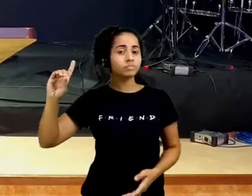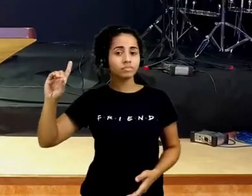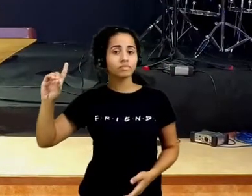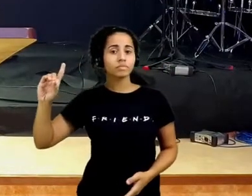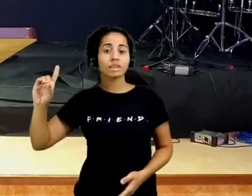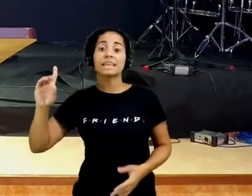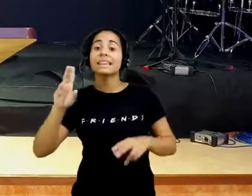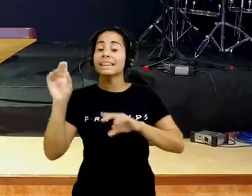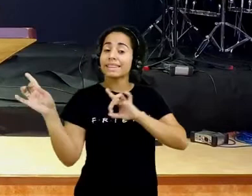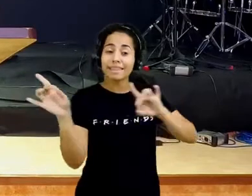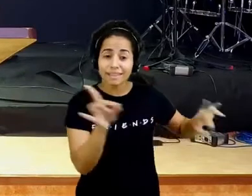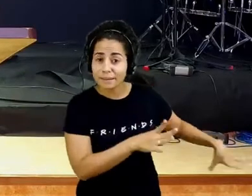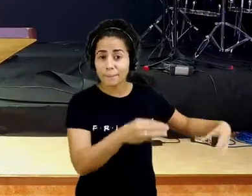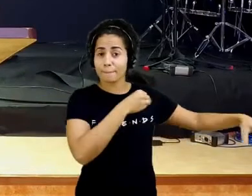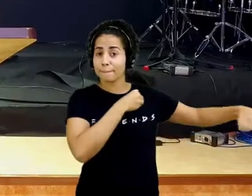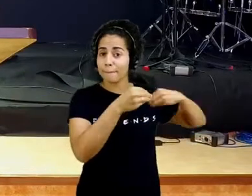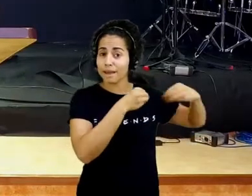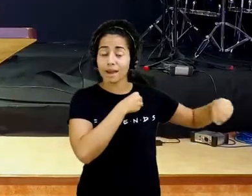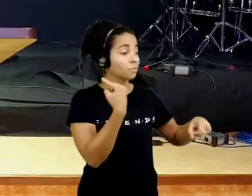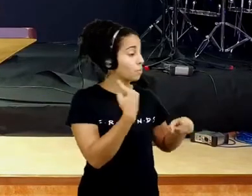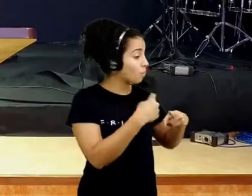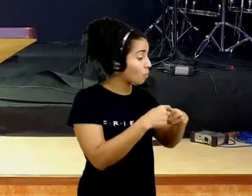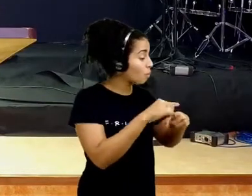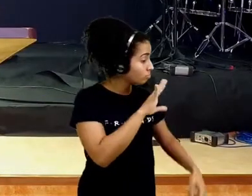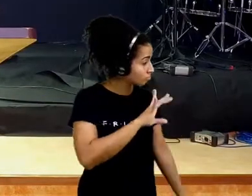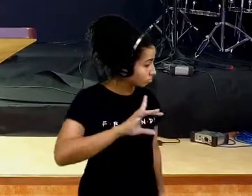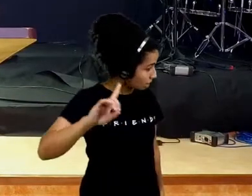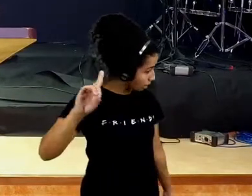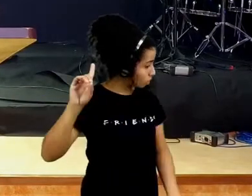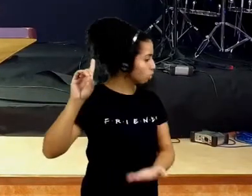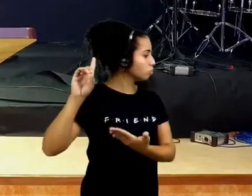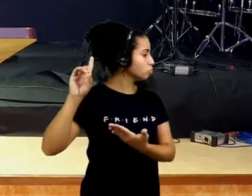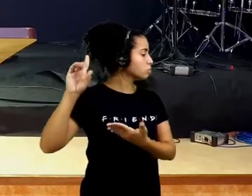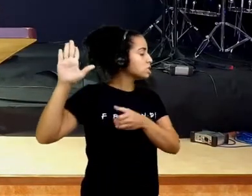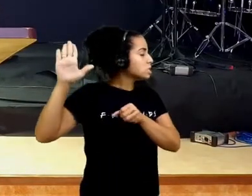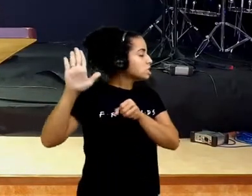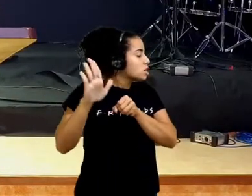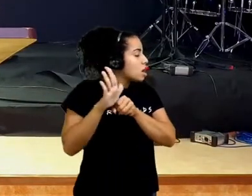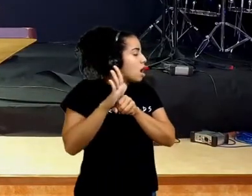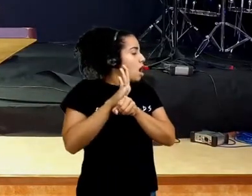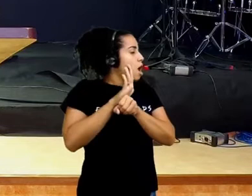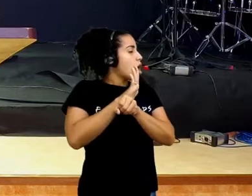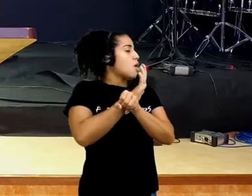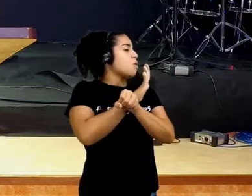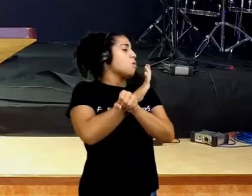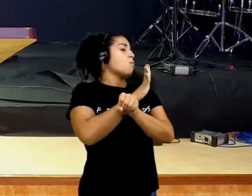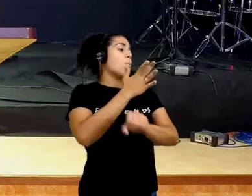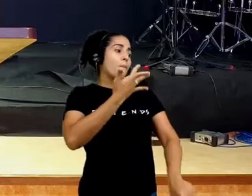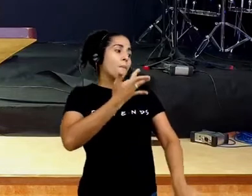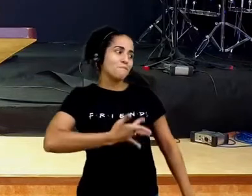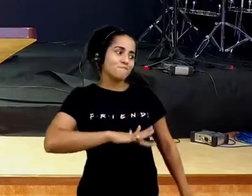queridos, abandonar os seus pecados, porque Deus, Ele é cheio, Ele é riquíssimo